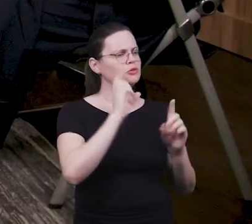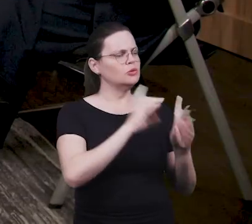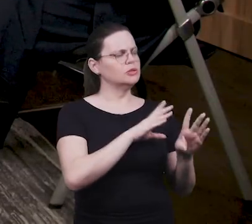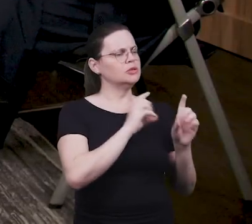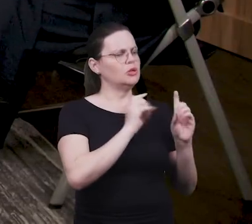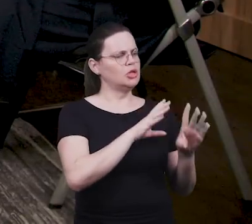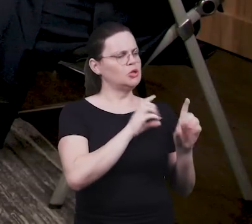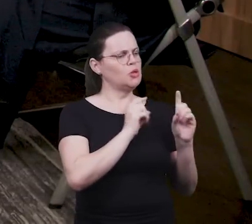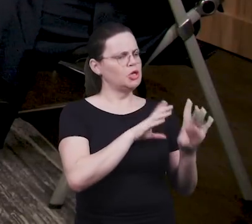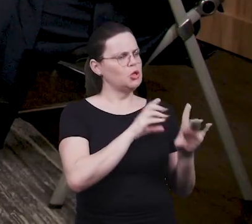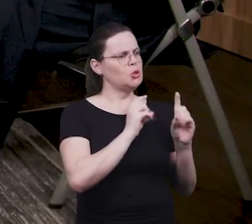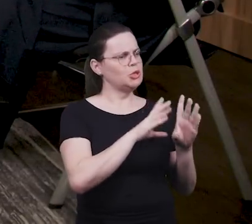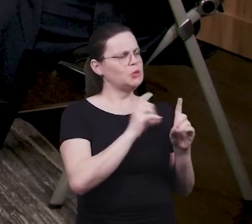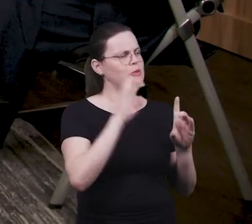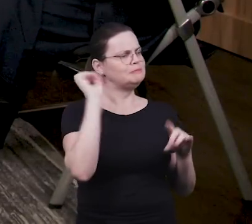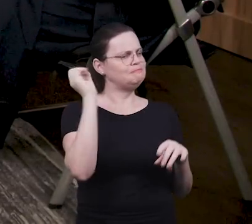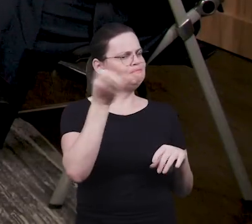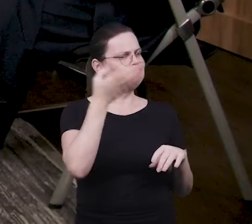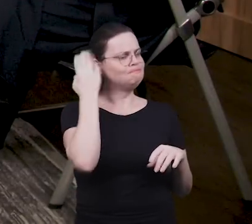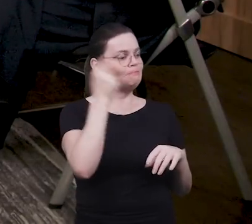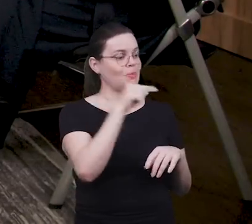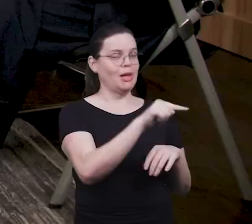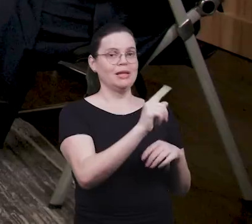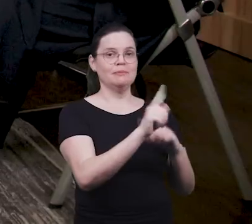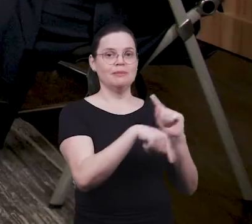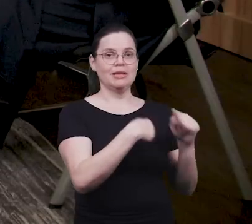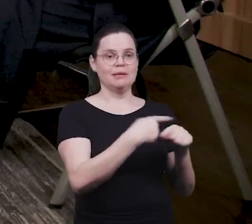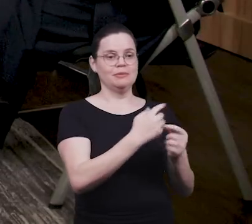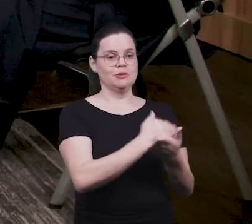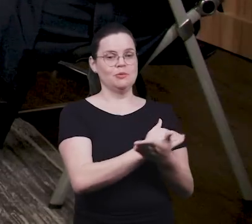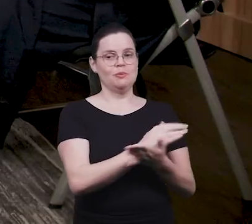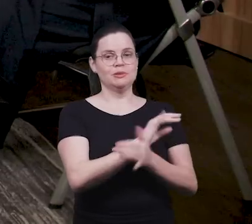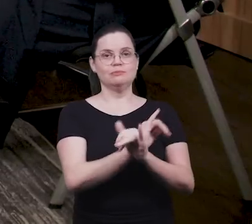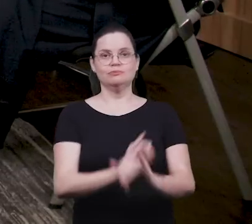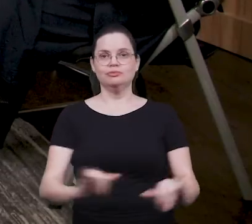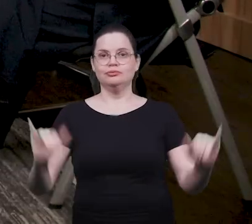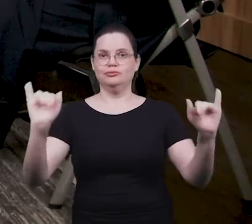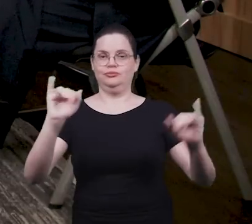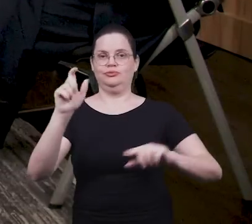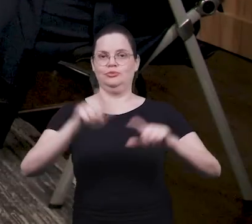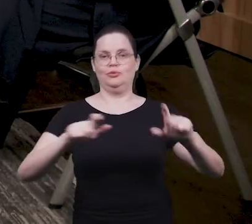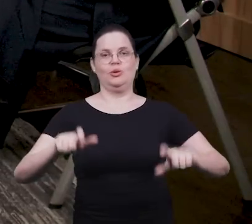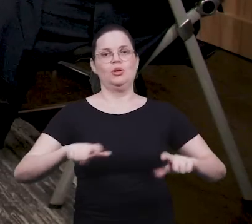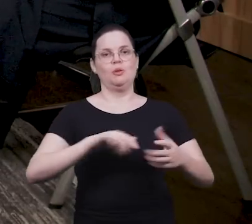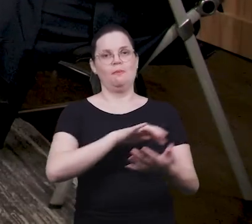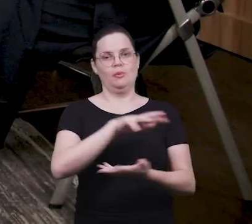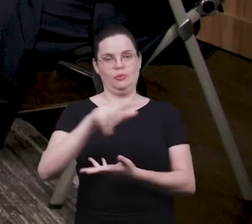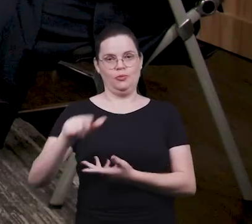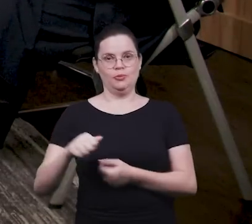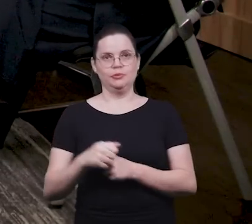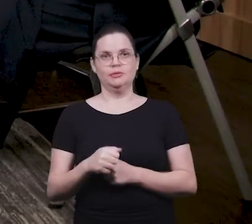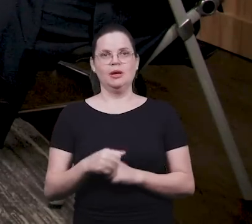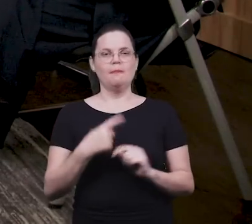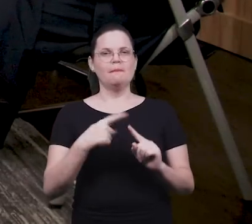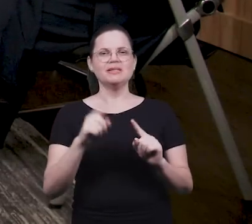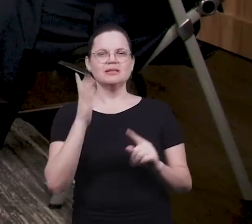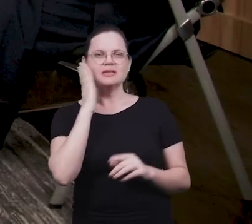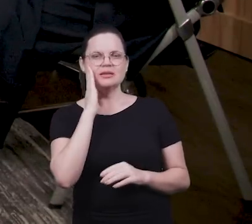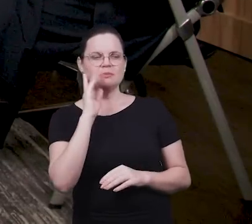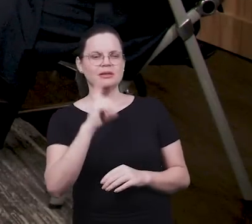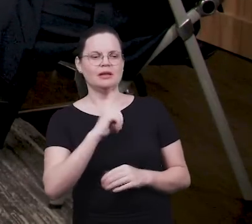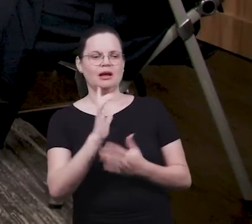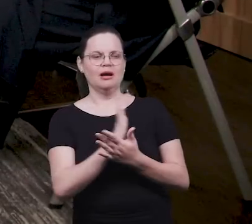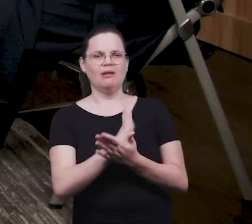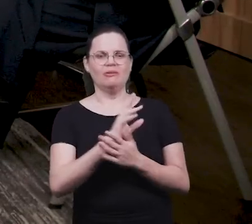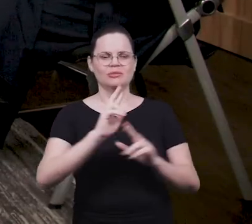acontecendo aquilo que as pessoas conhecem, a fraqueza do homem. Ele muda de posição, entende? É um homem,